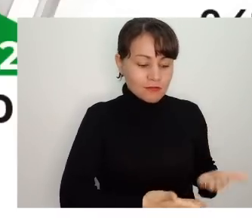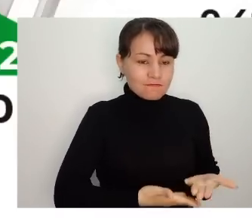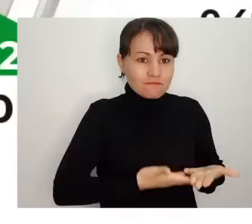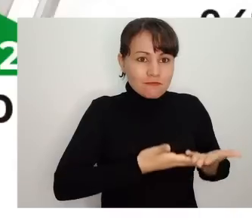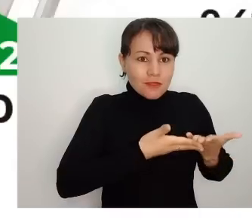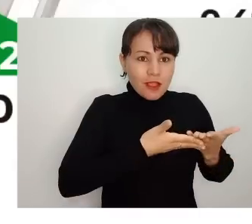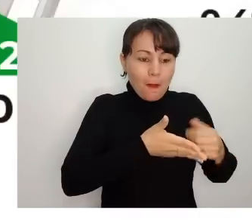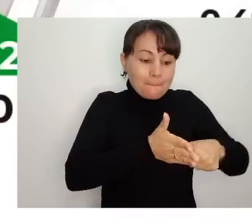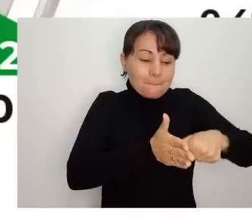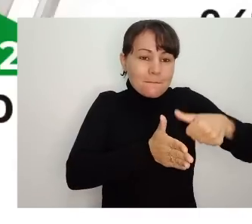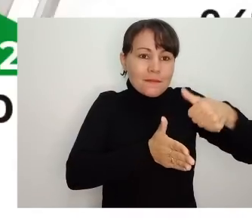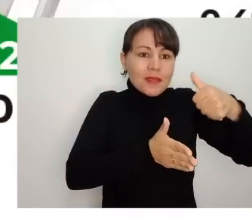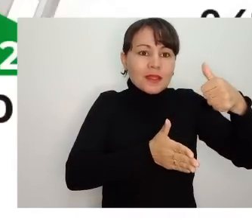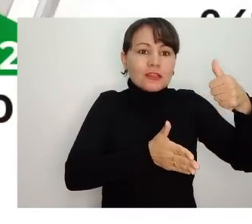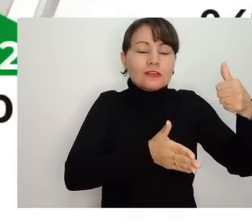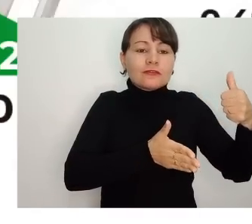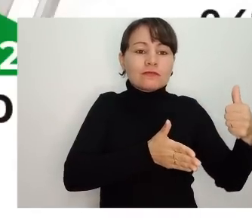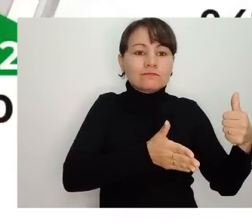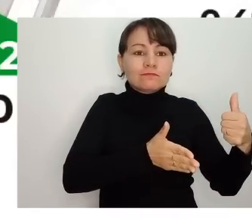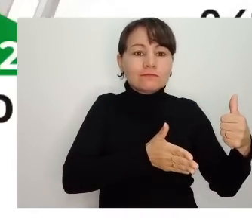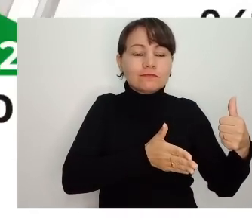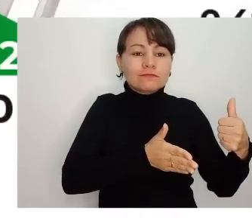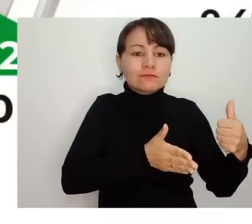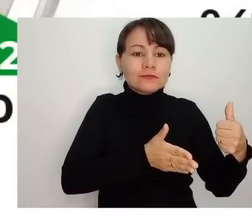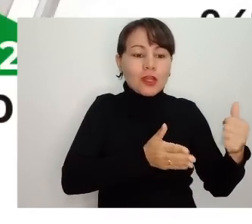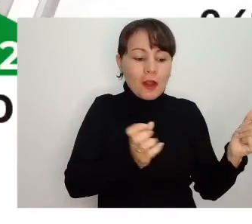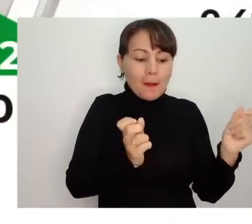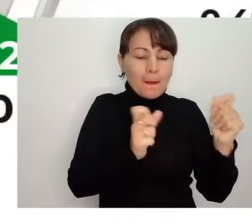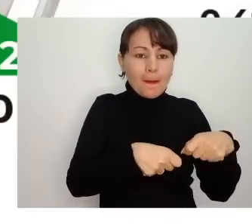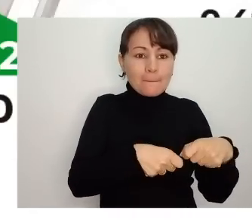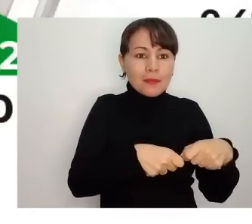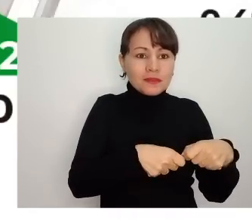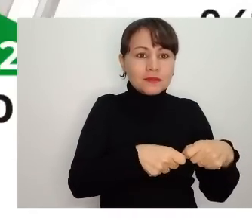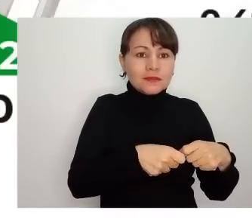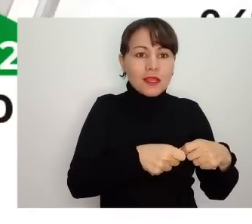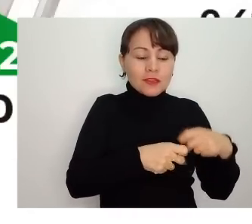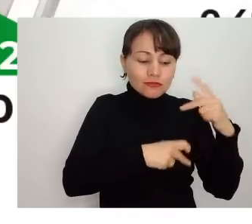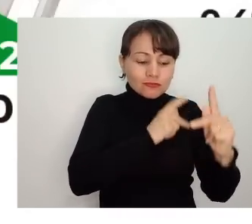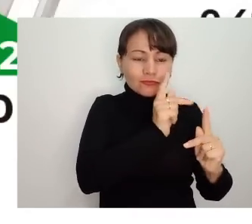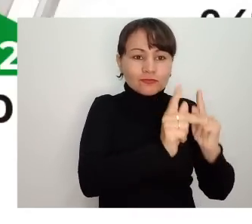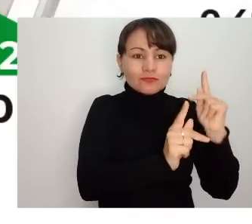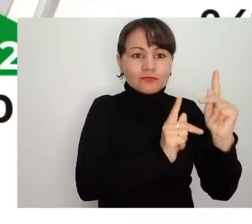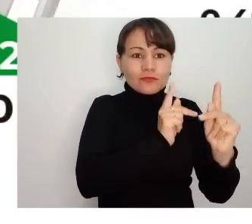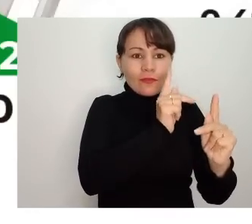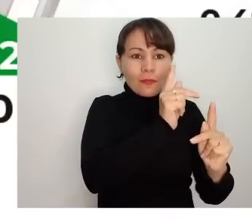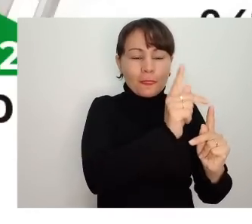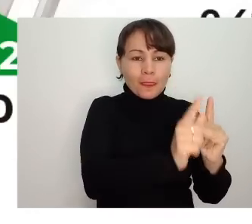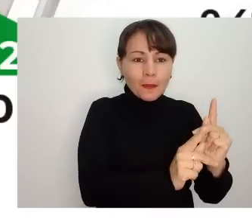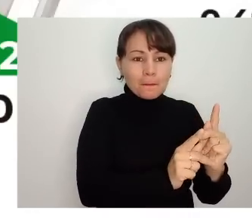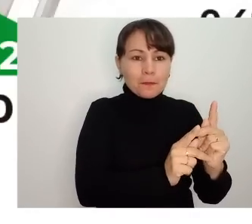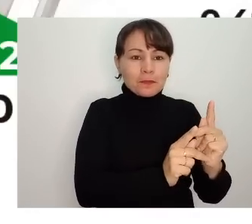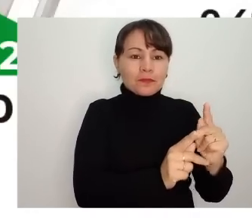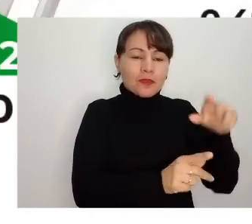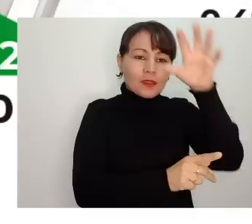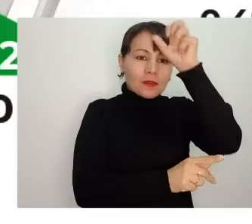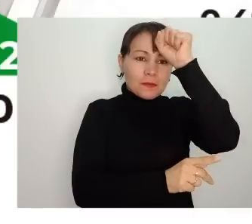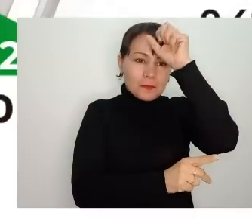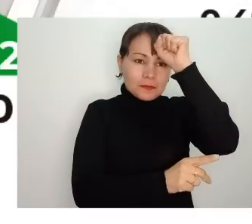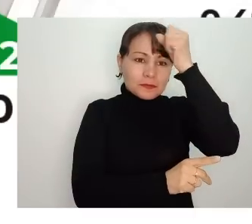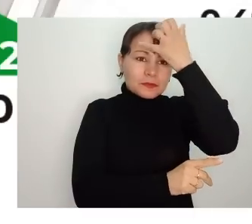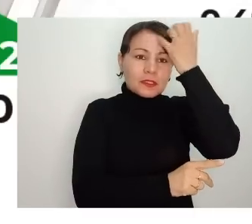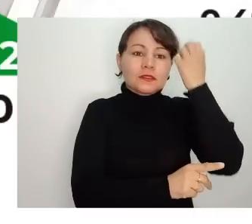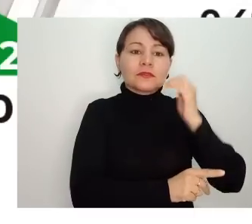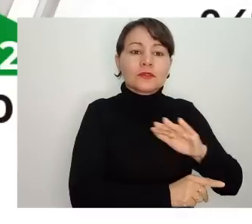essa estimulação, melhor vai ser para a capacidade, para processamento cognitivo